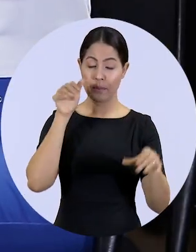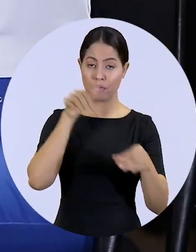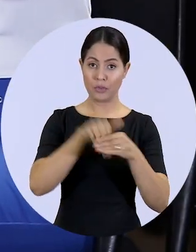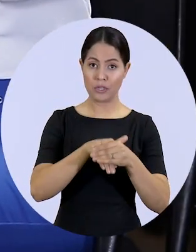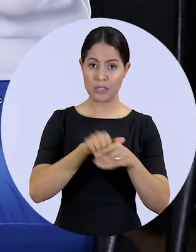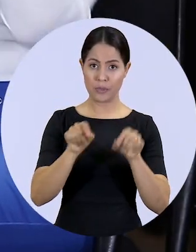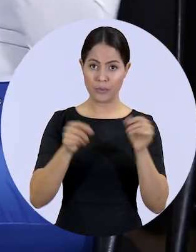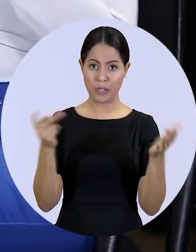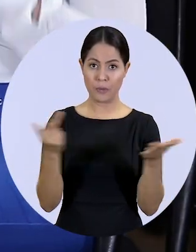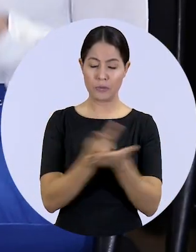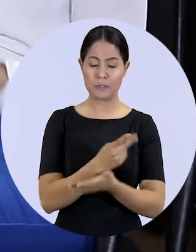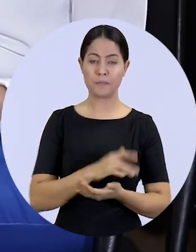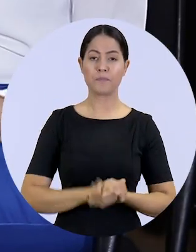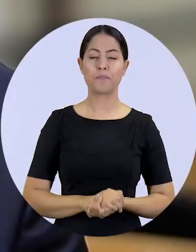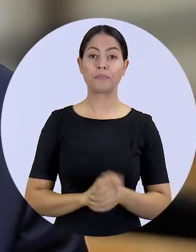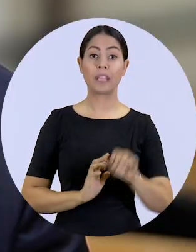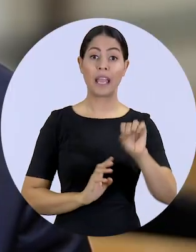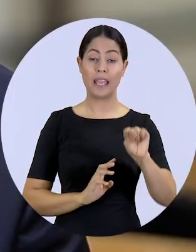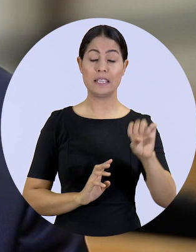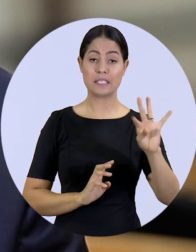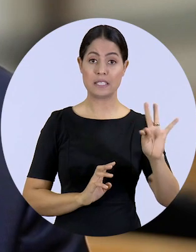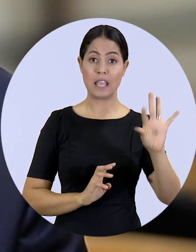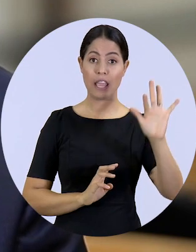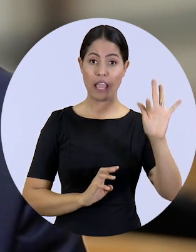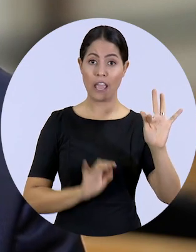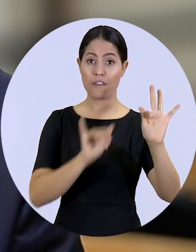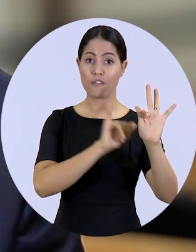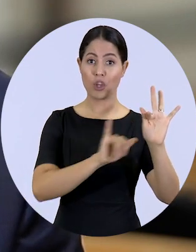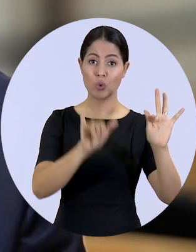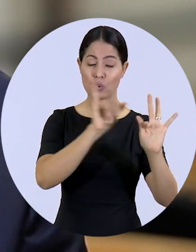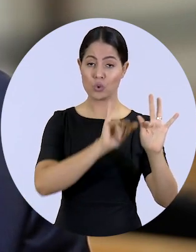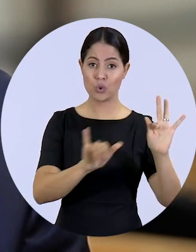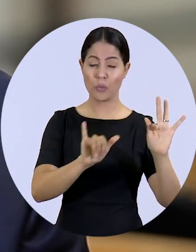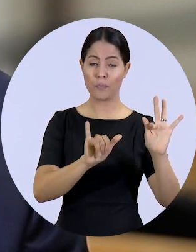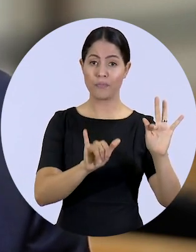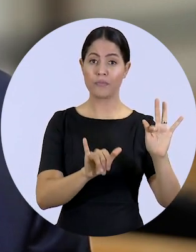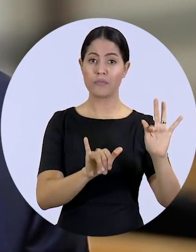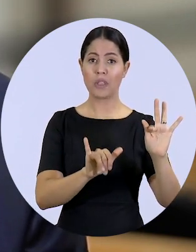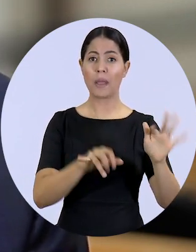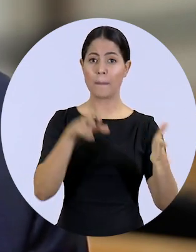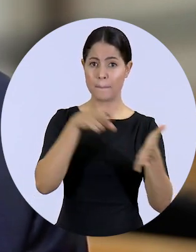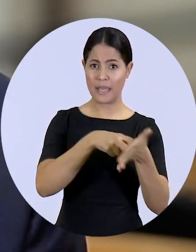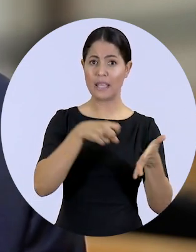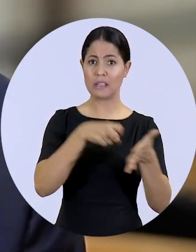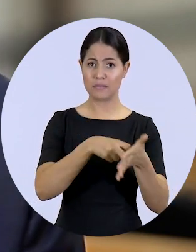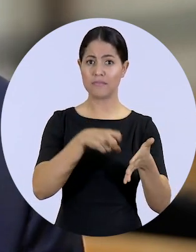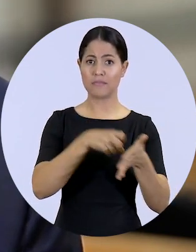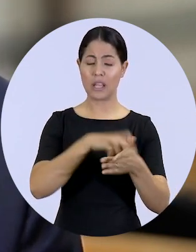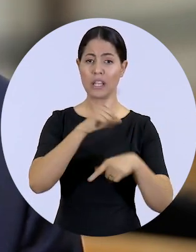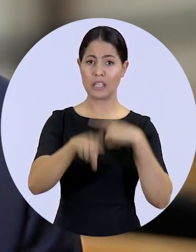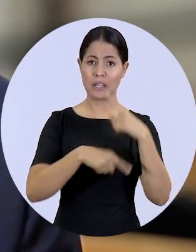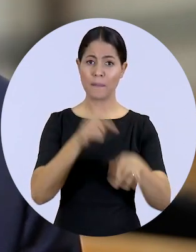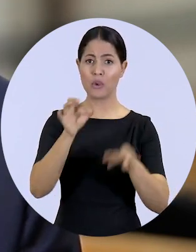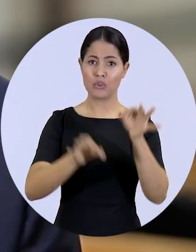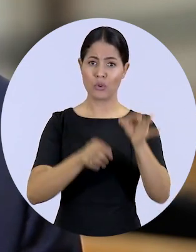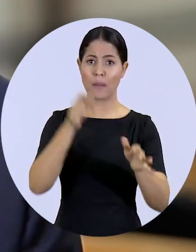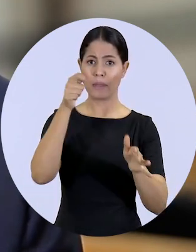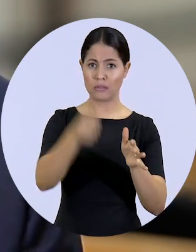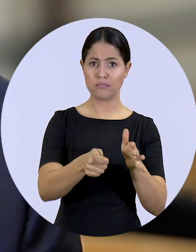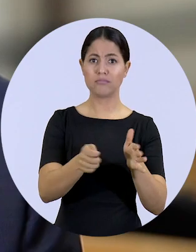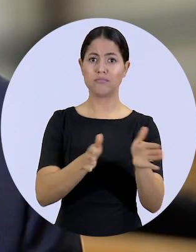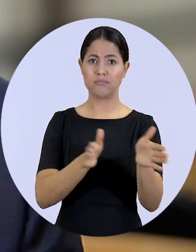votação, o que aconteceu? O Supremo decidiu pelo cumprimento imediato da pena após julgamento de segundo grau. Esse